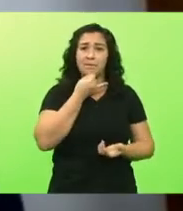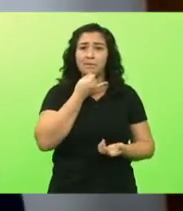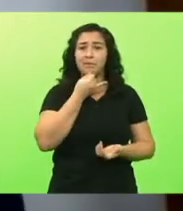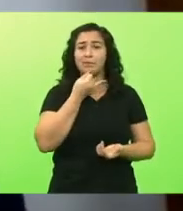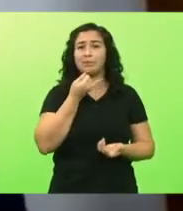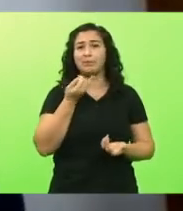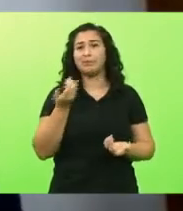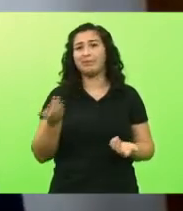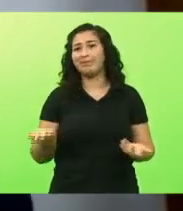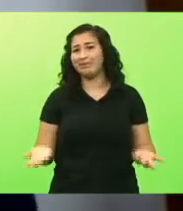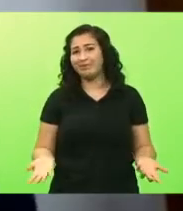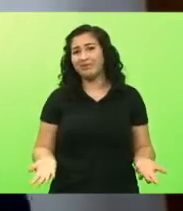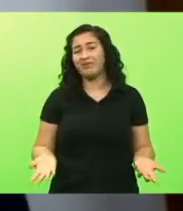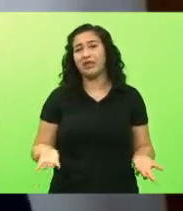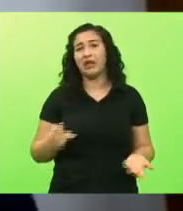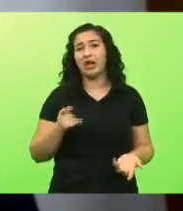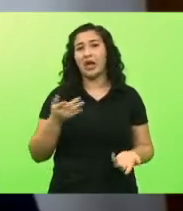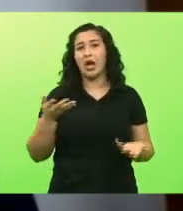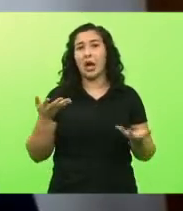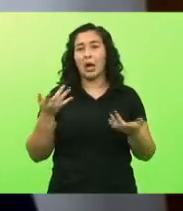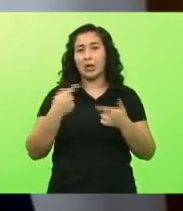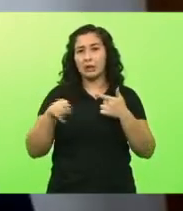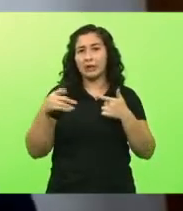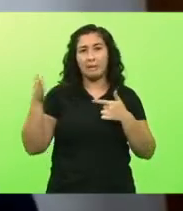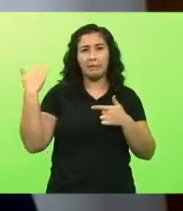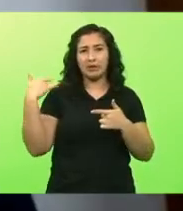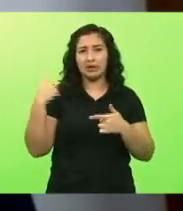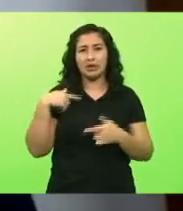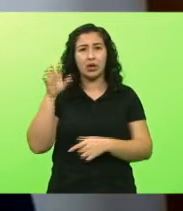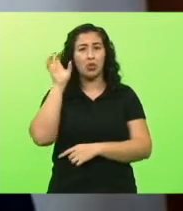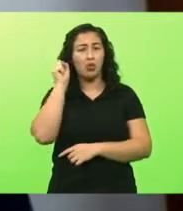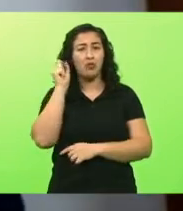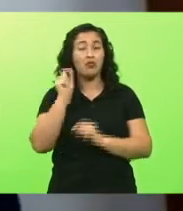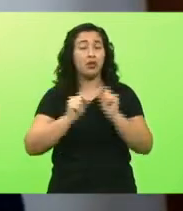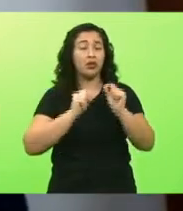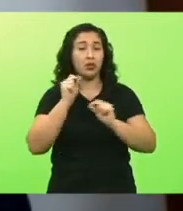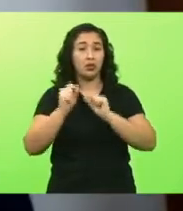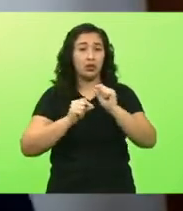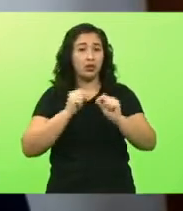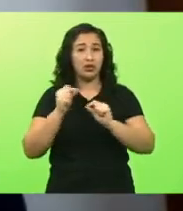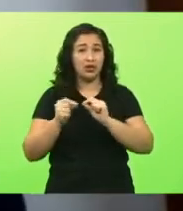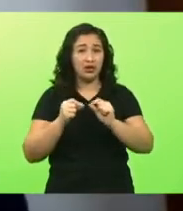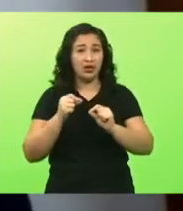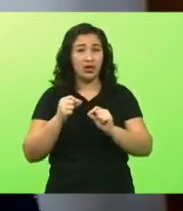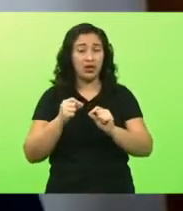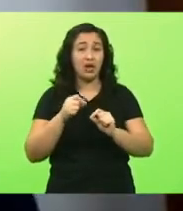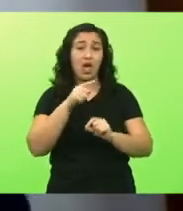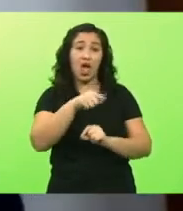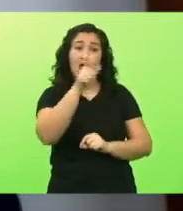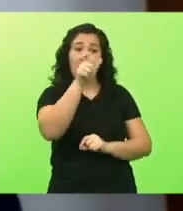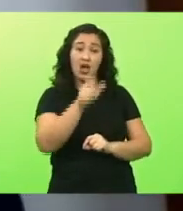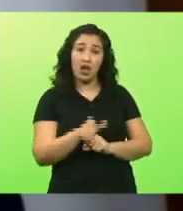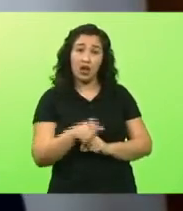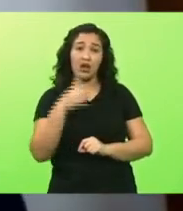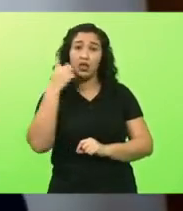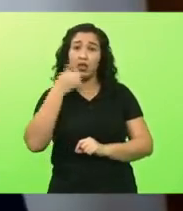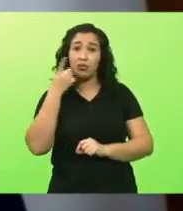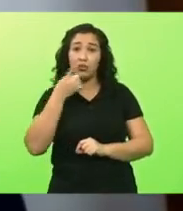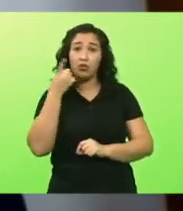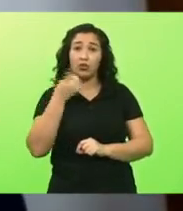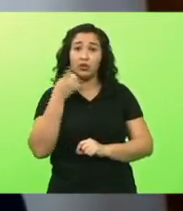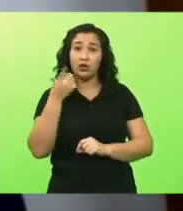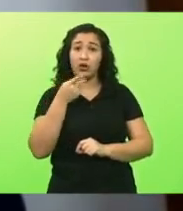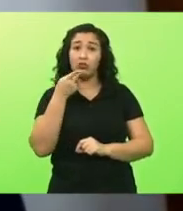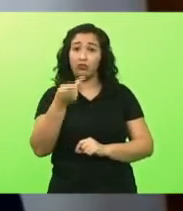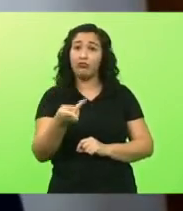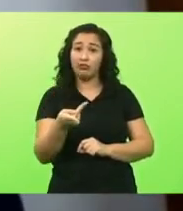que esses dias eu também ouvi, e até o próprio deputado comentou,